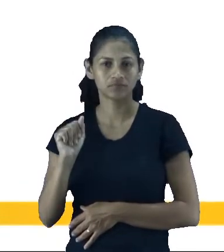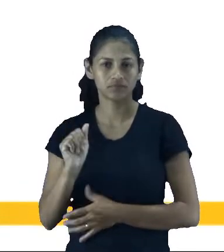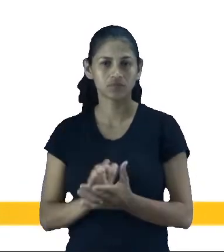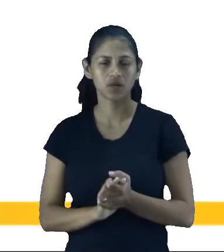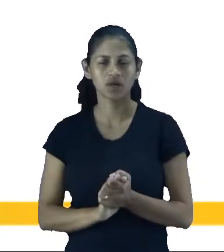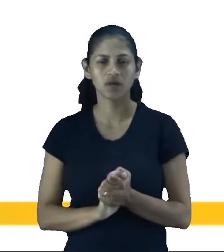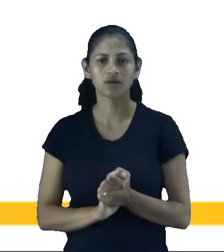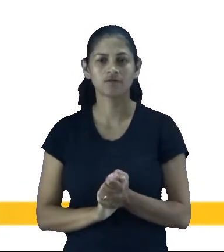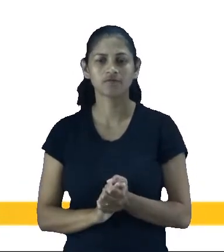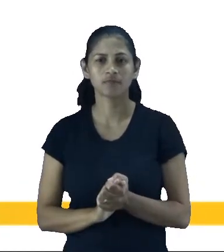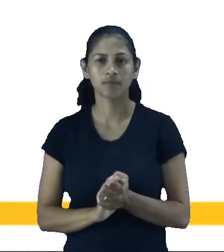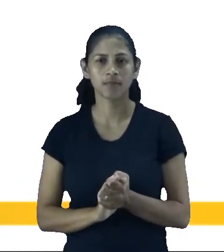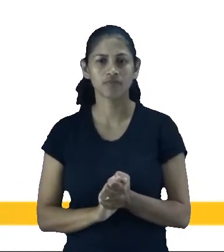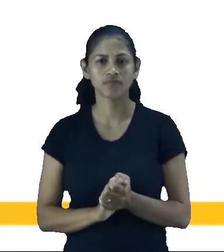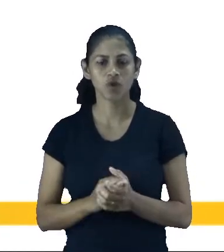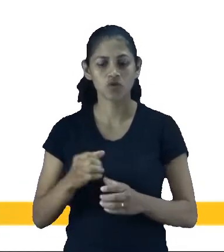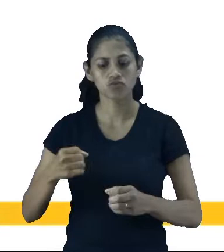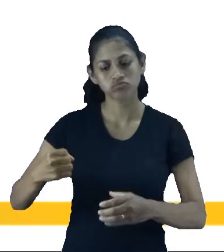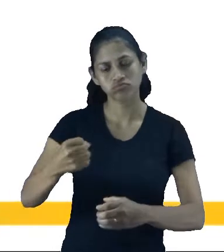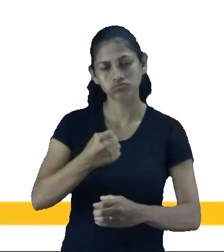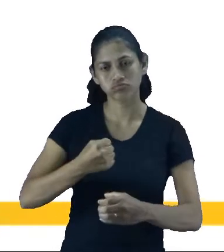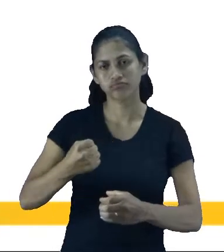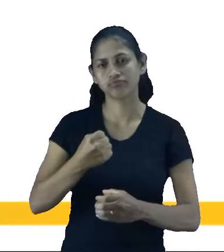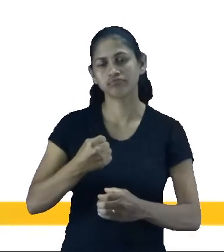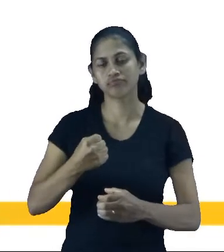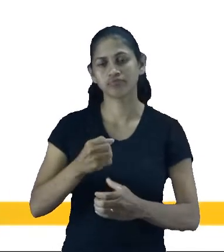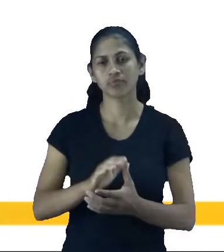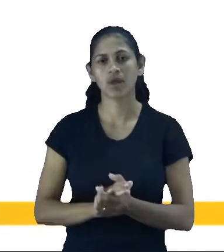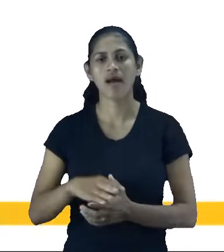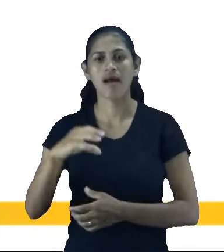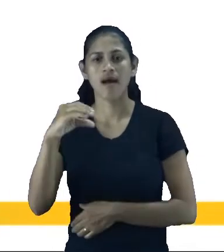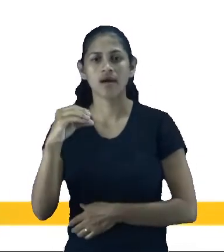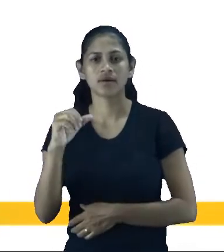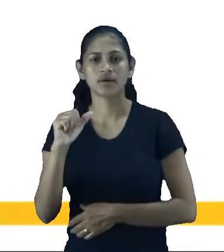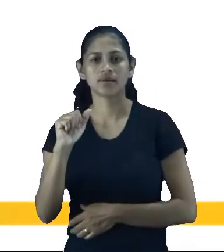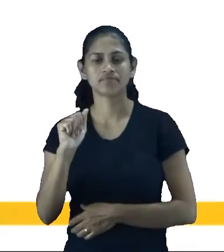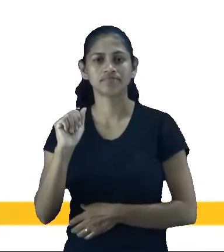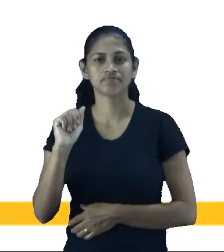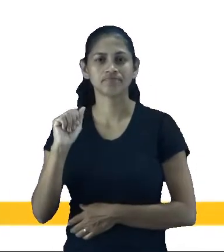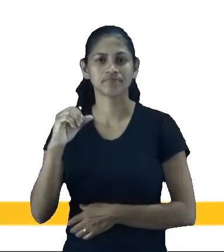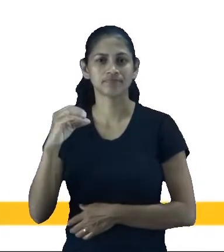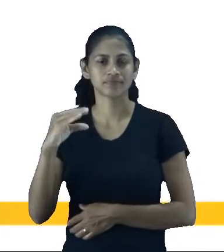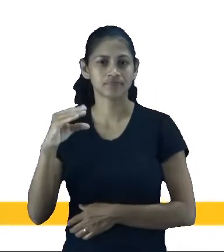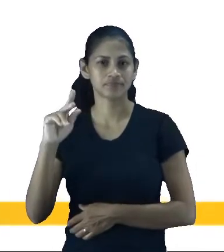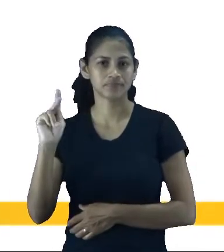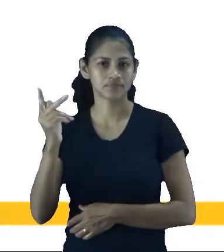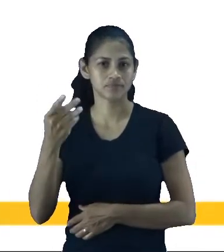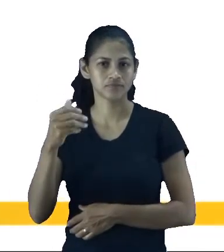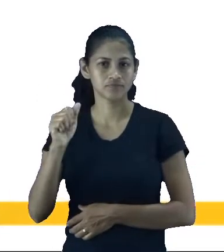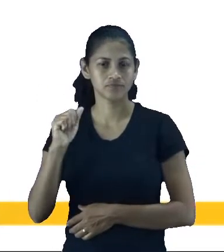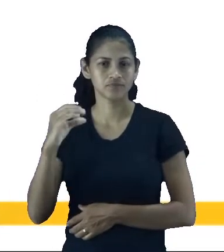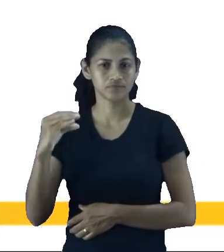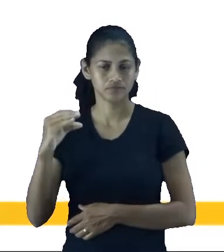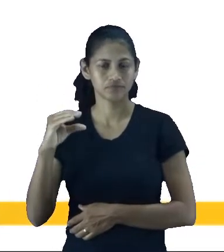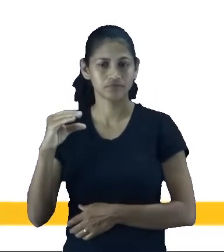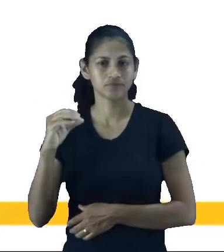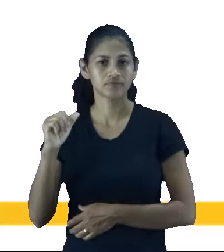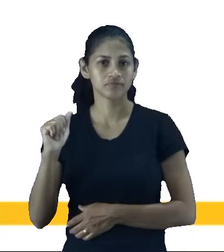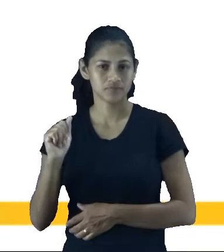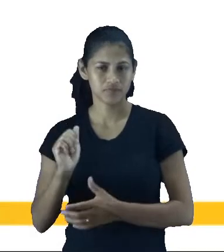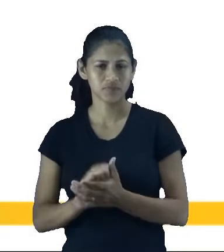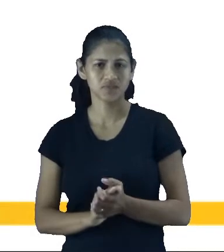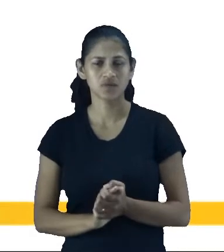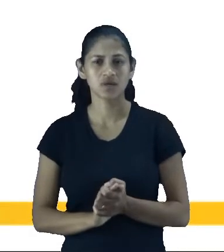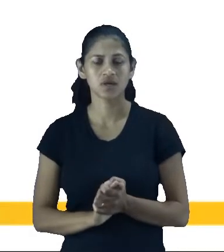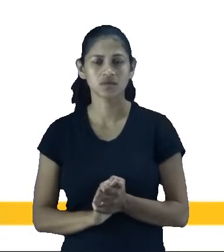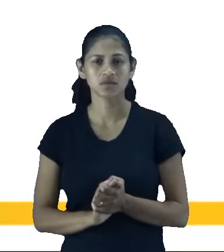cozidos portugueses. Também a cachaça foi criada nos engenhos como substituto para a